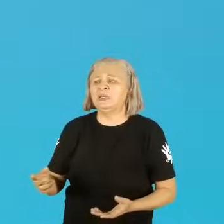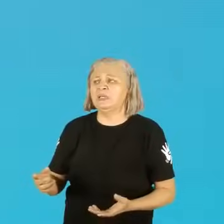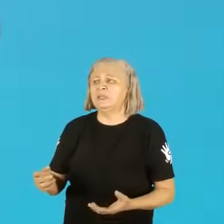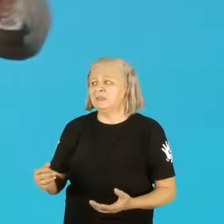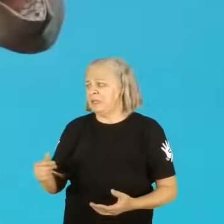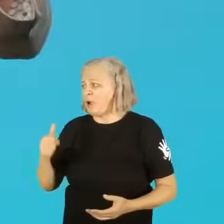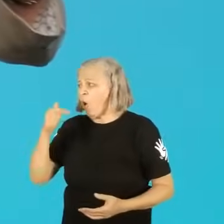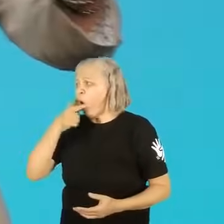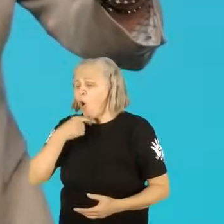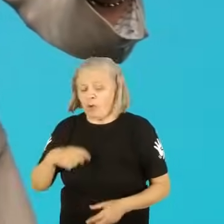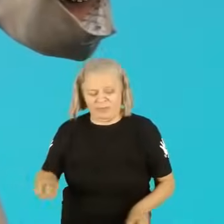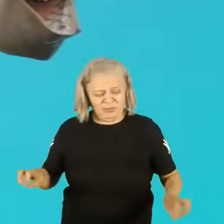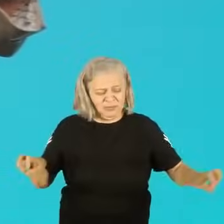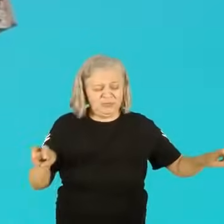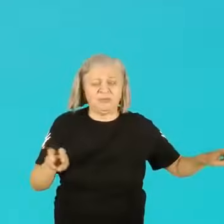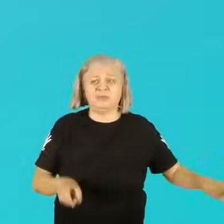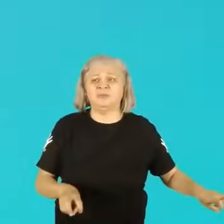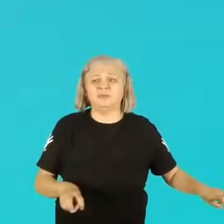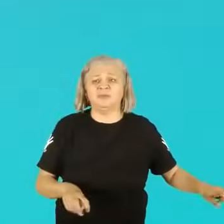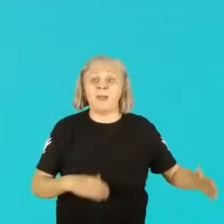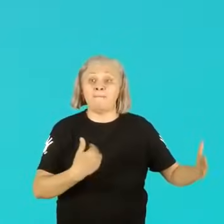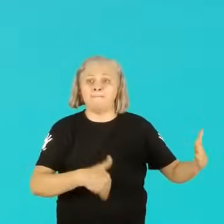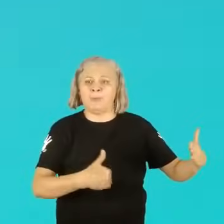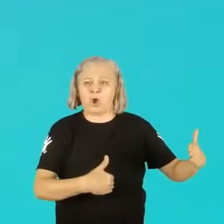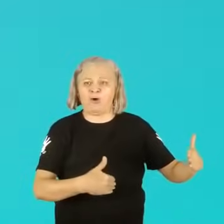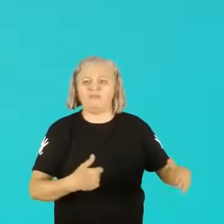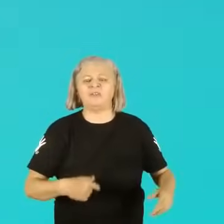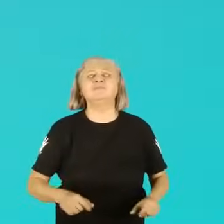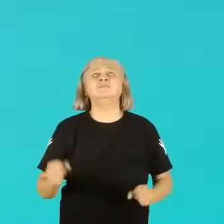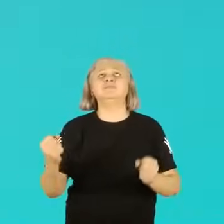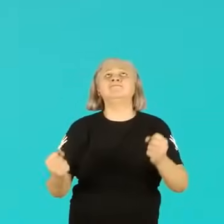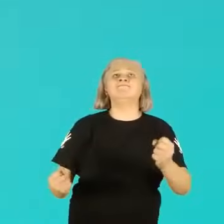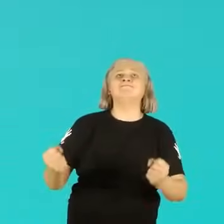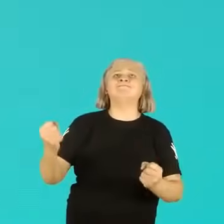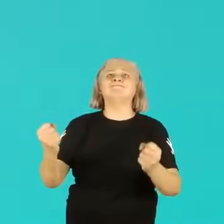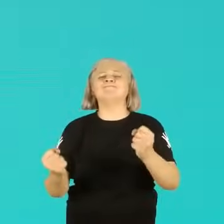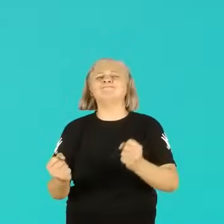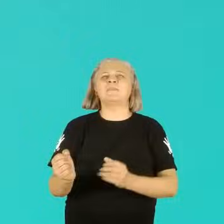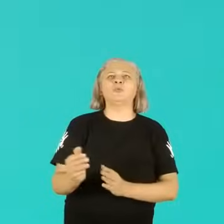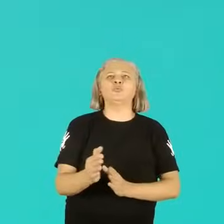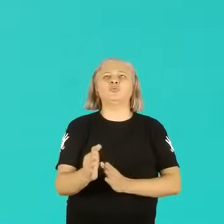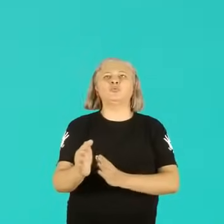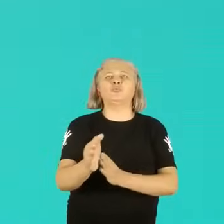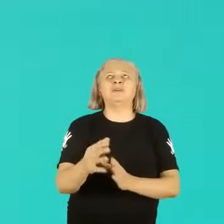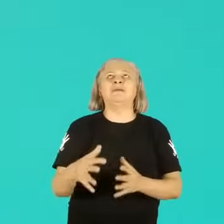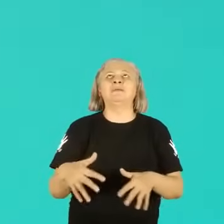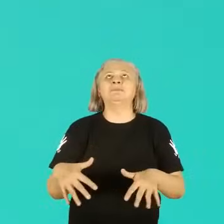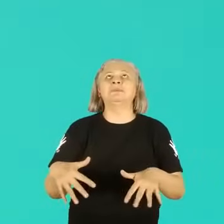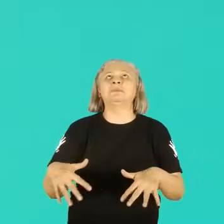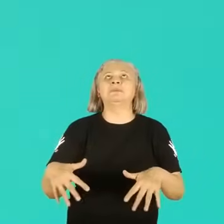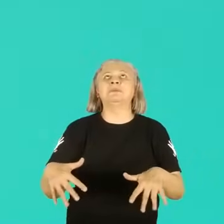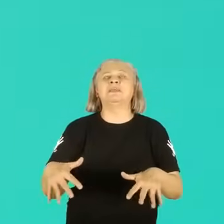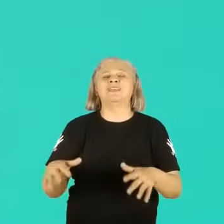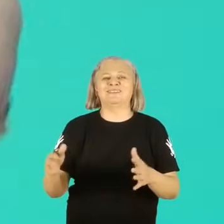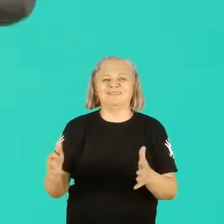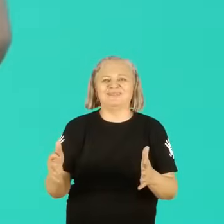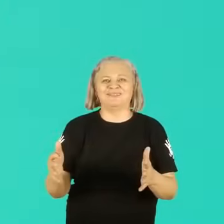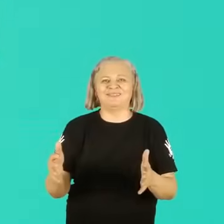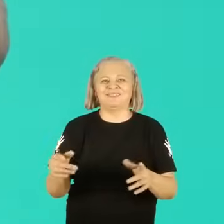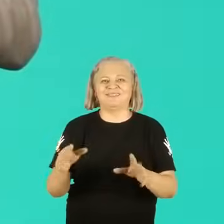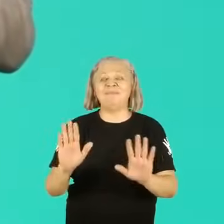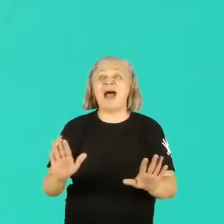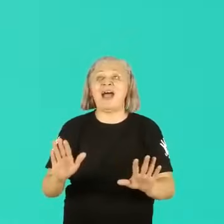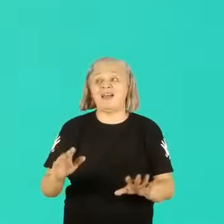descobri? Não existe multidão que você não vença tremendo também. Meu